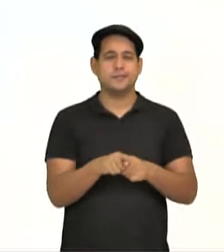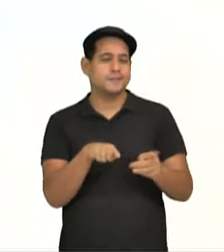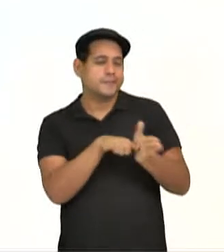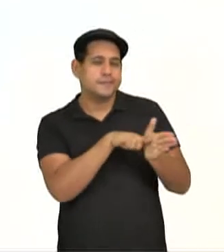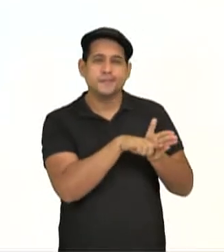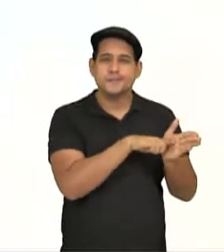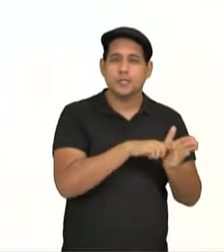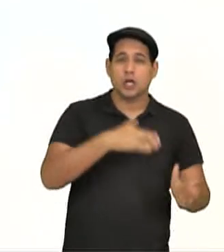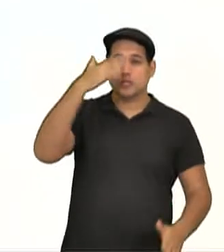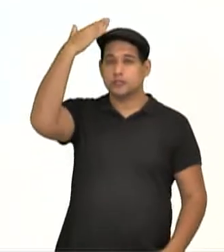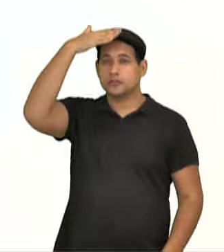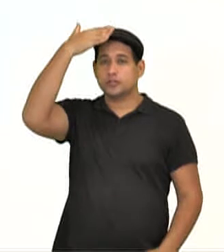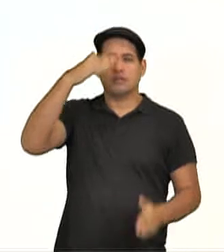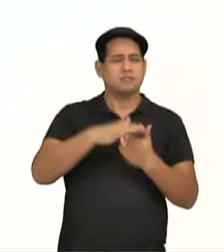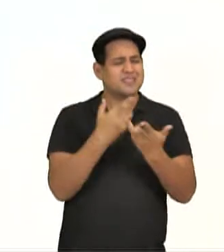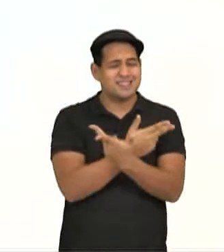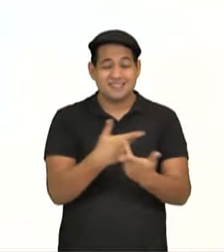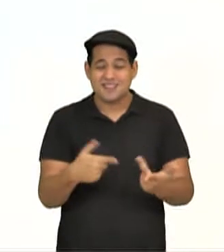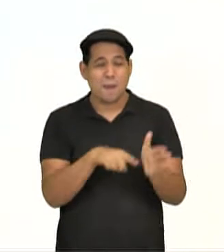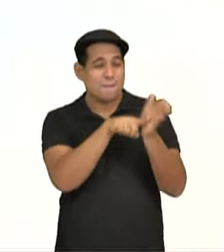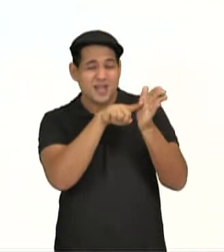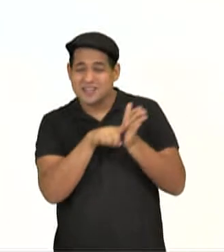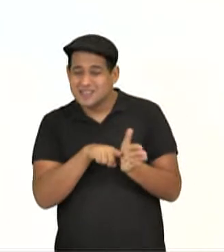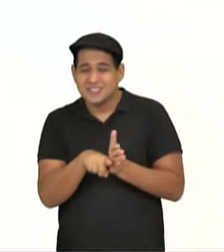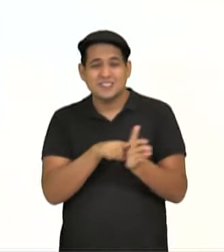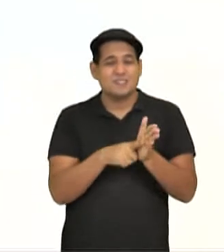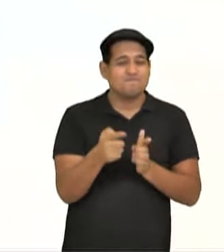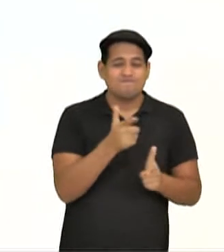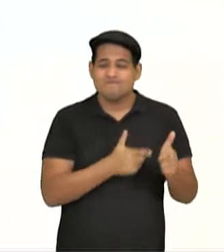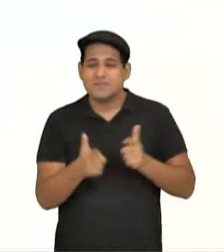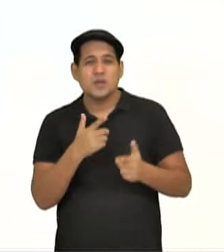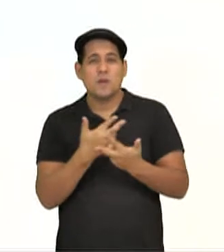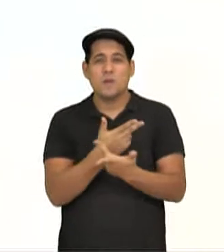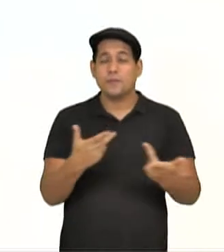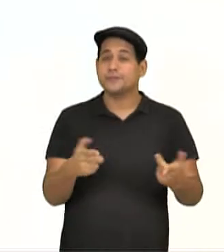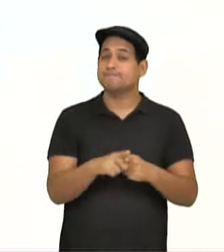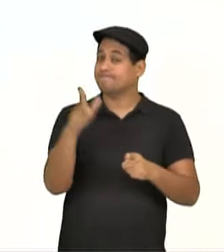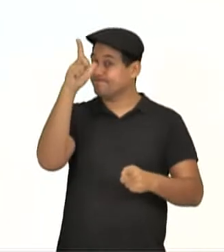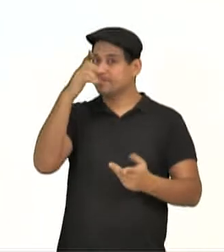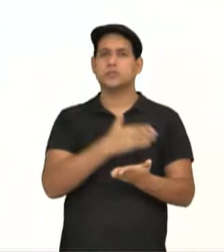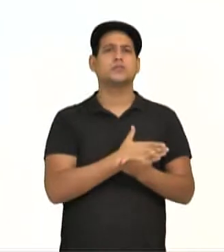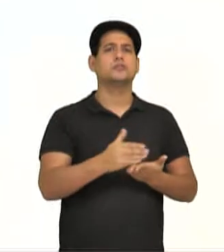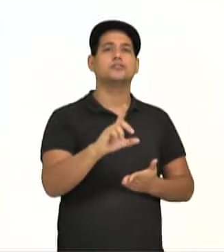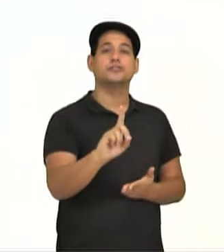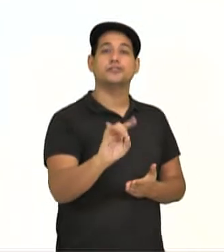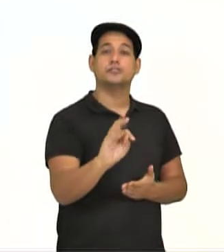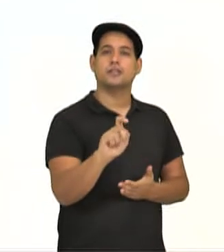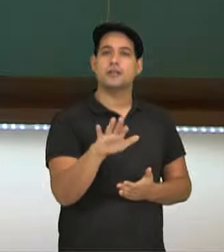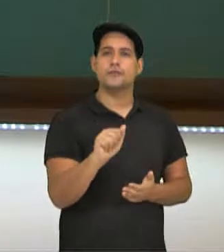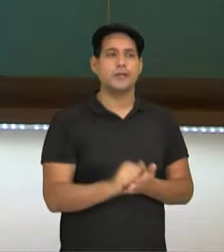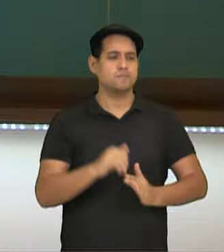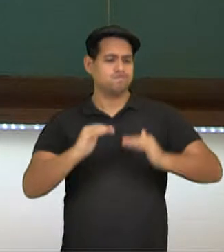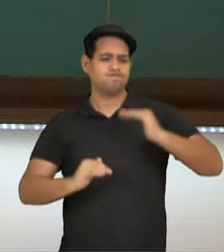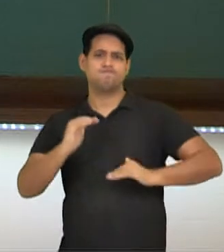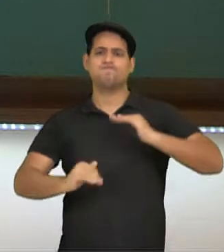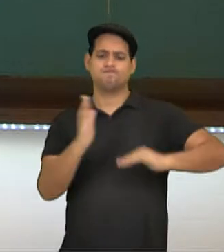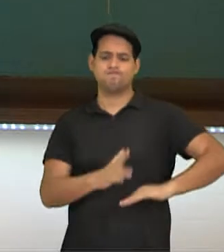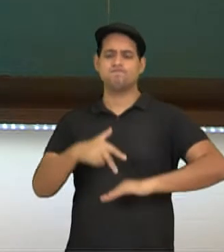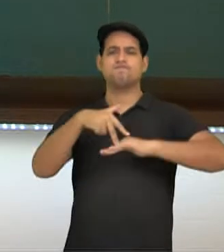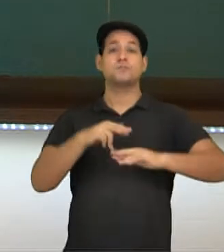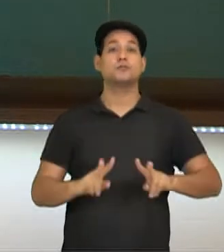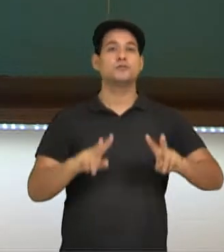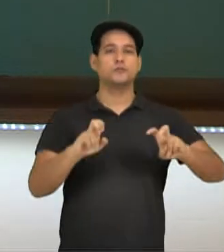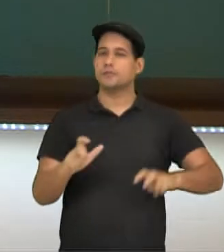minorias étnicas e religiosas dentro da Alemanha. E assim eles vão estabelecer a sua ditadura, o seu controle autoritário